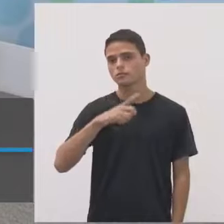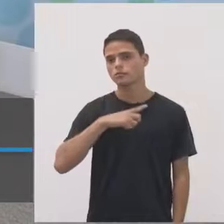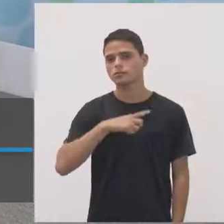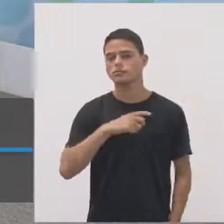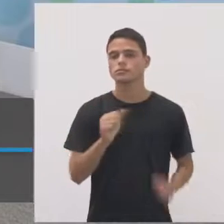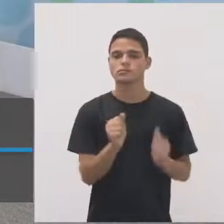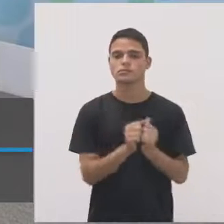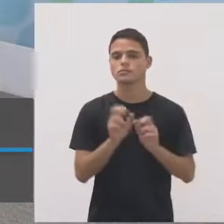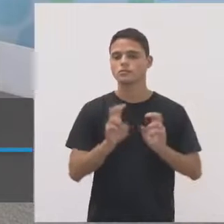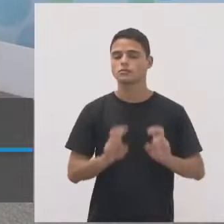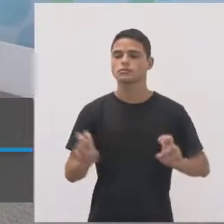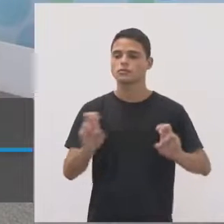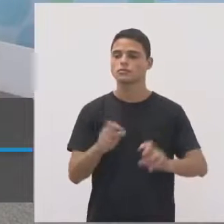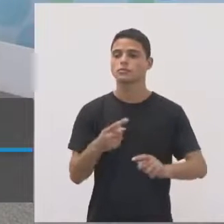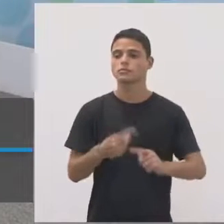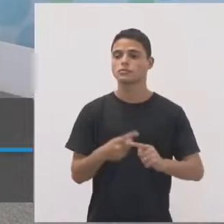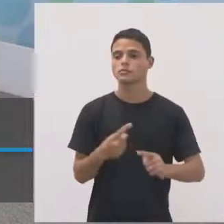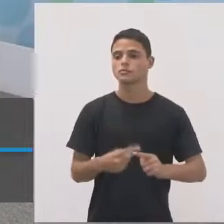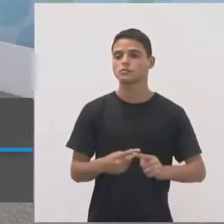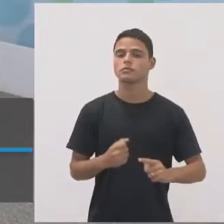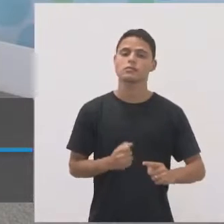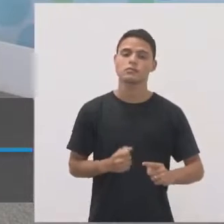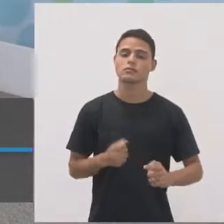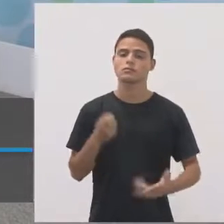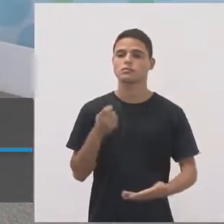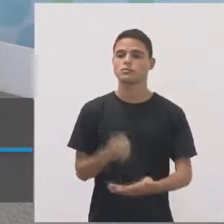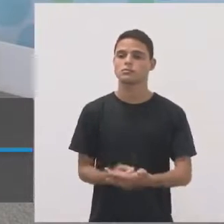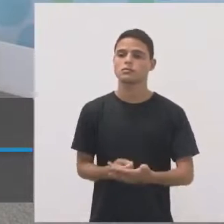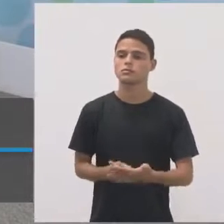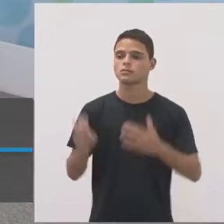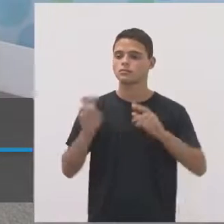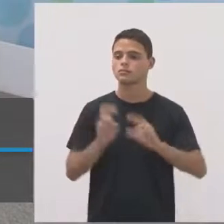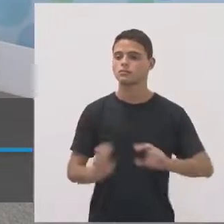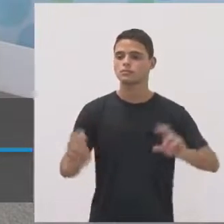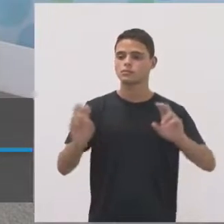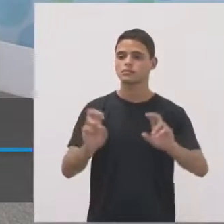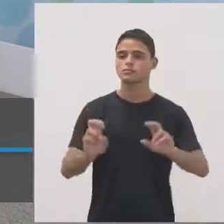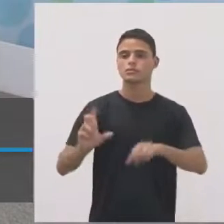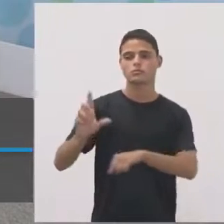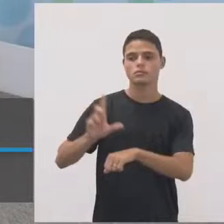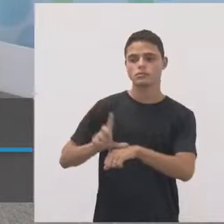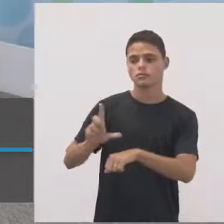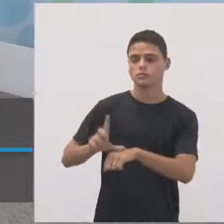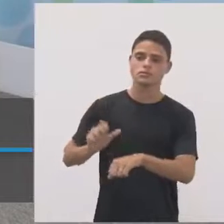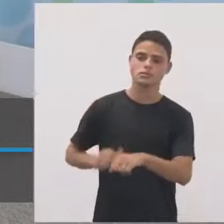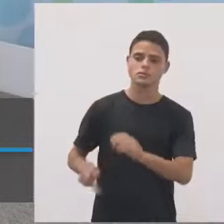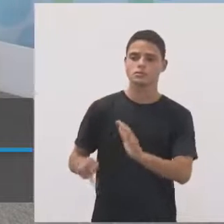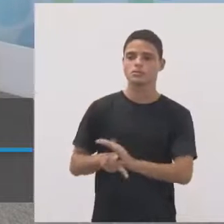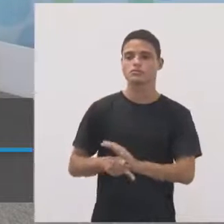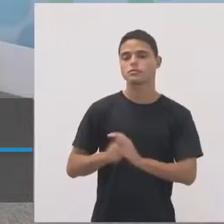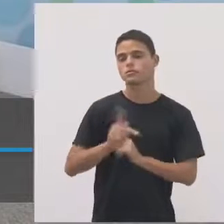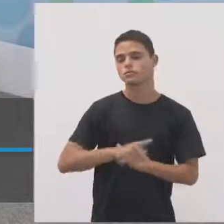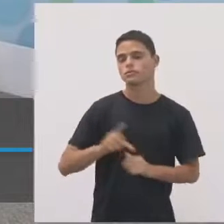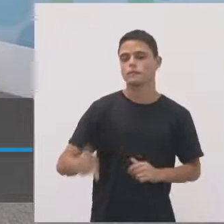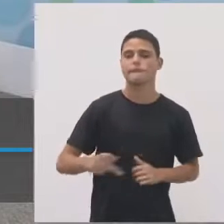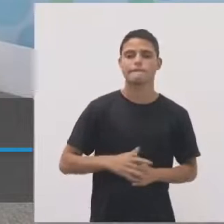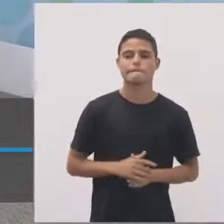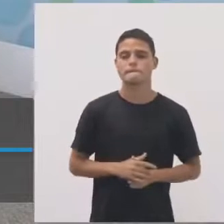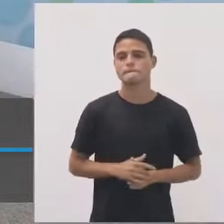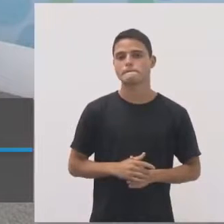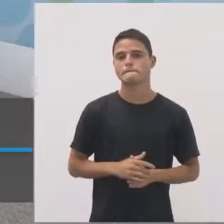instalar. Porque quando você compra o seu computador, você vai lá na loja, vou comprar lá o computador do professor. Você vai lá comprar.